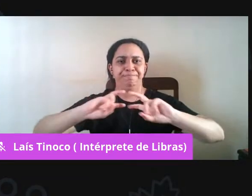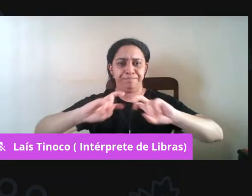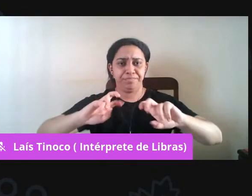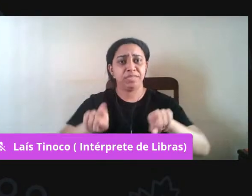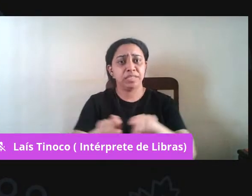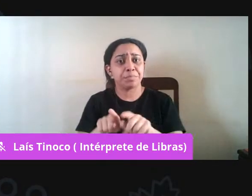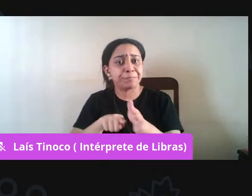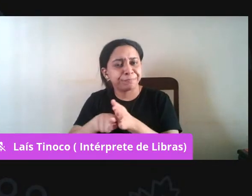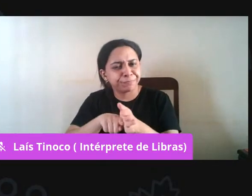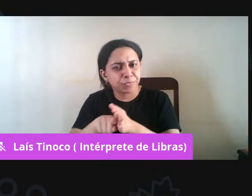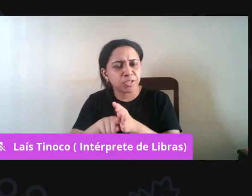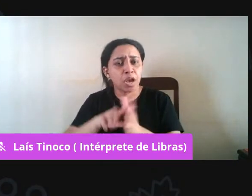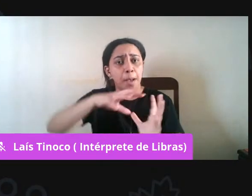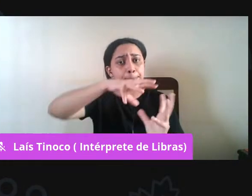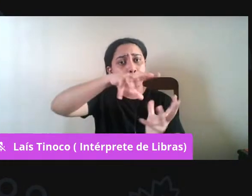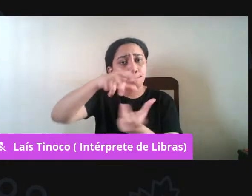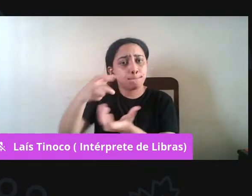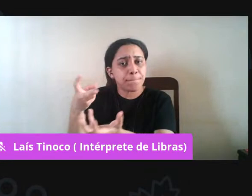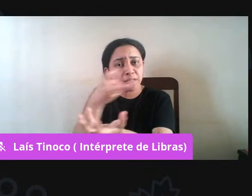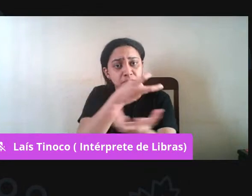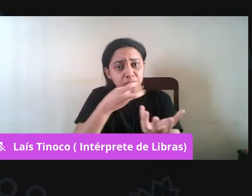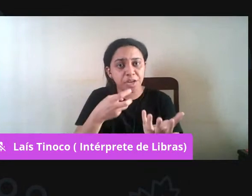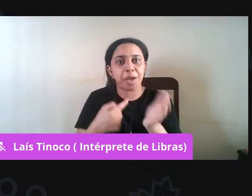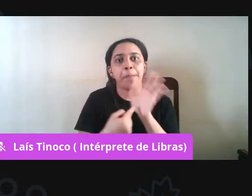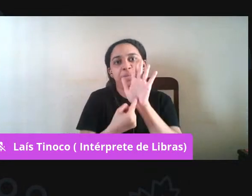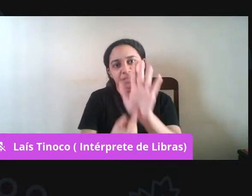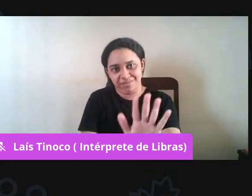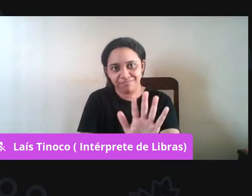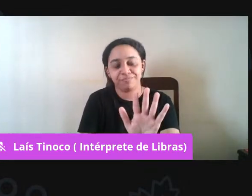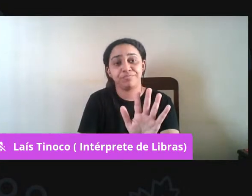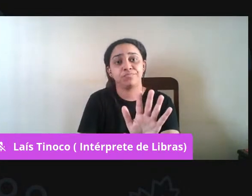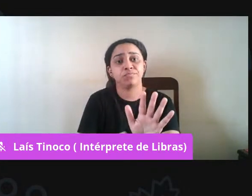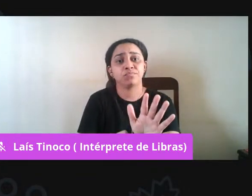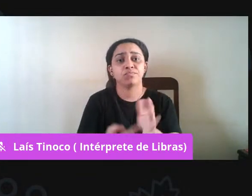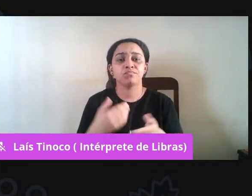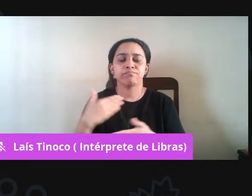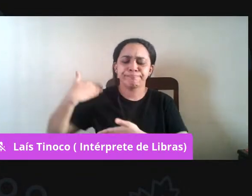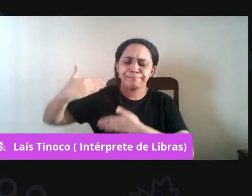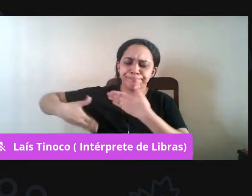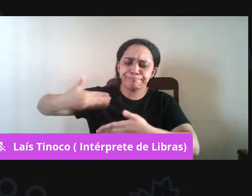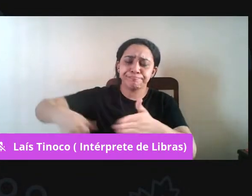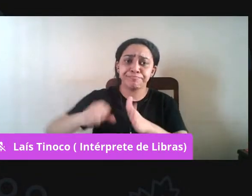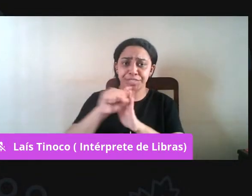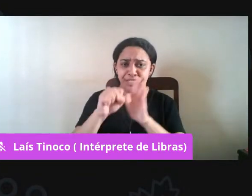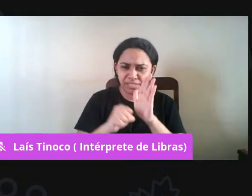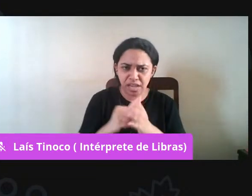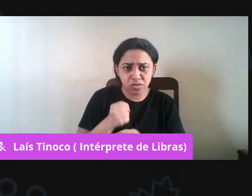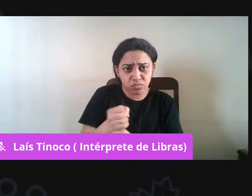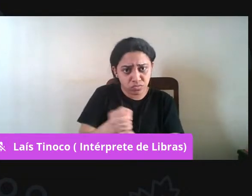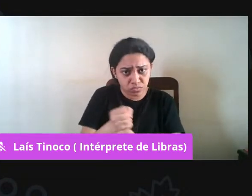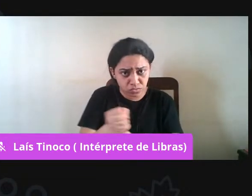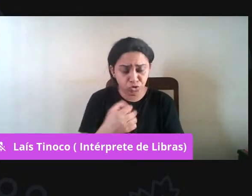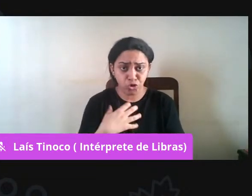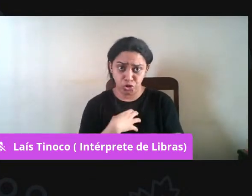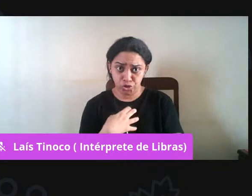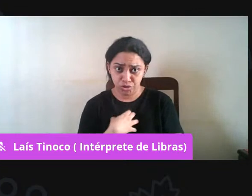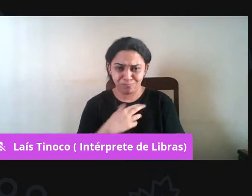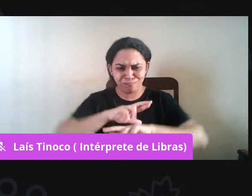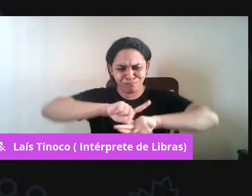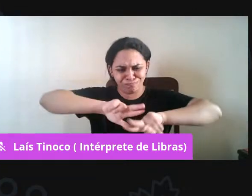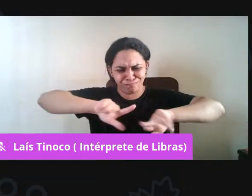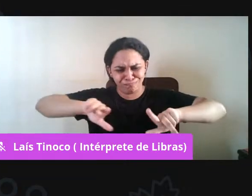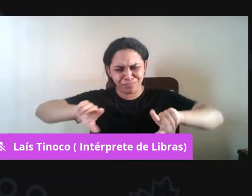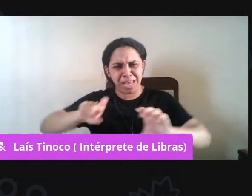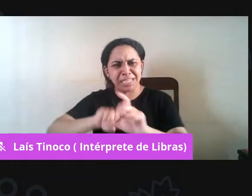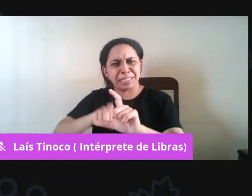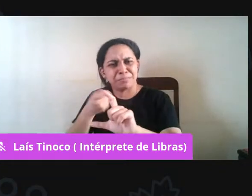investigar a visão de mundo que refletem. Assim, no correr dos séculos, essas formas foram plasmadas em um vasto número de